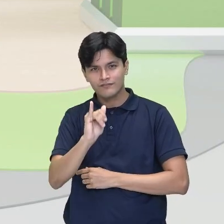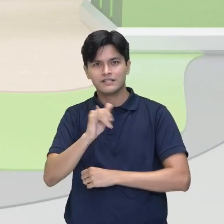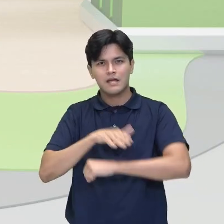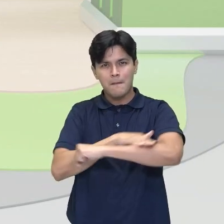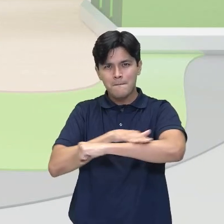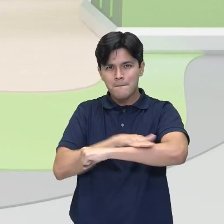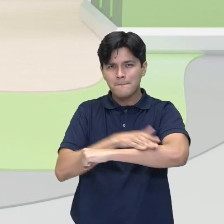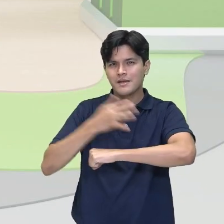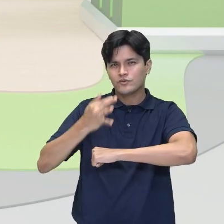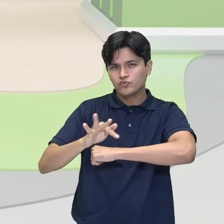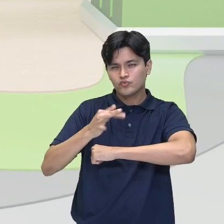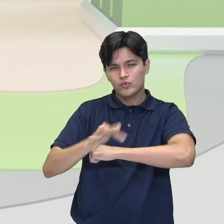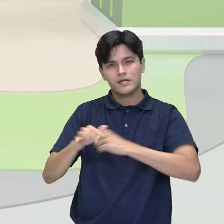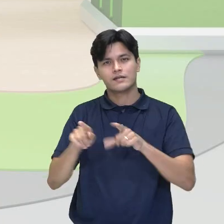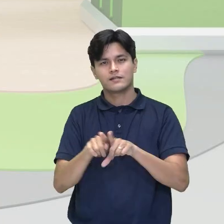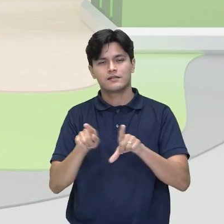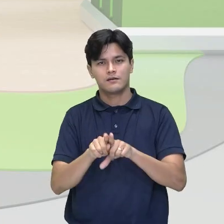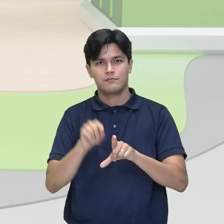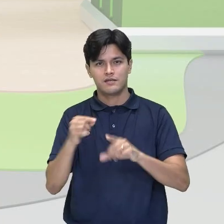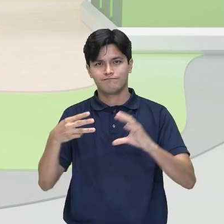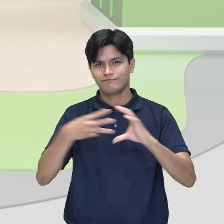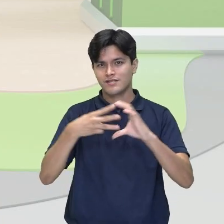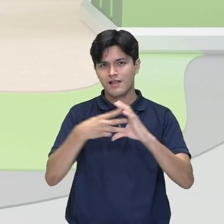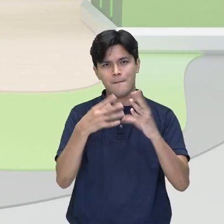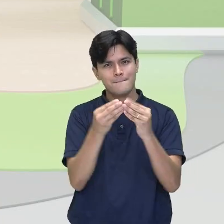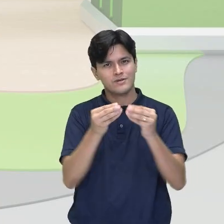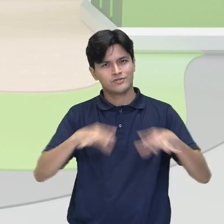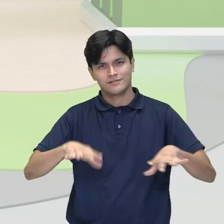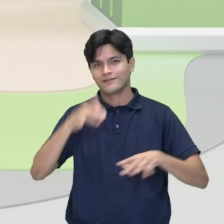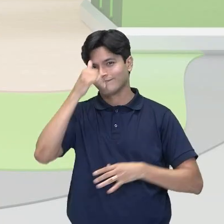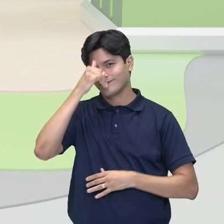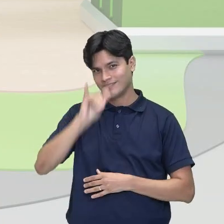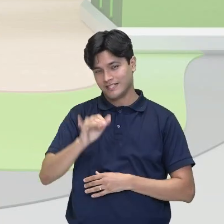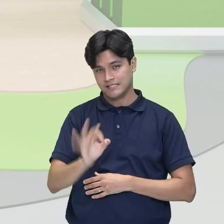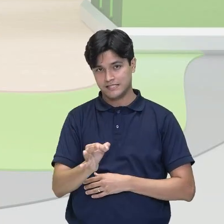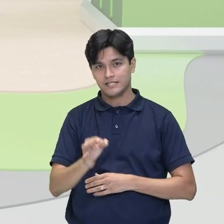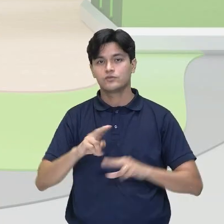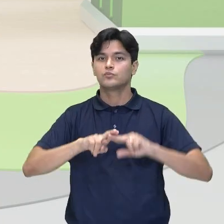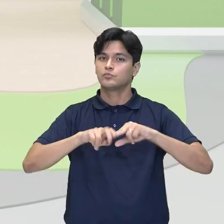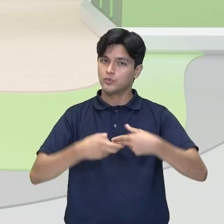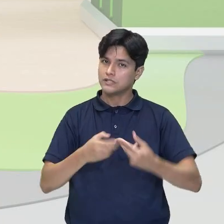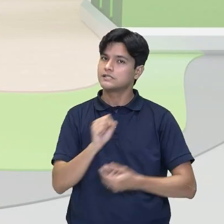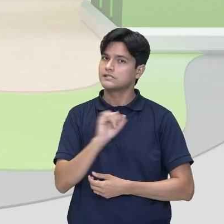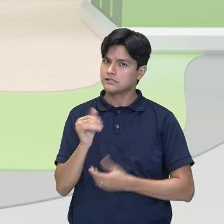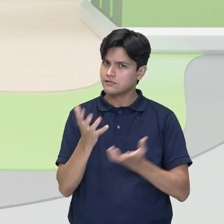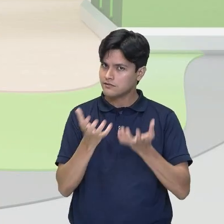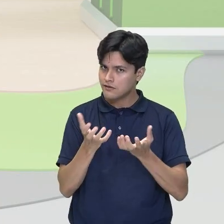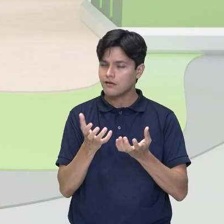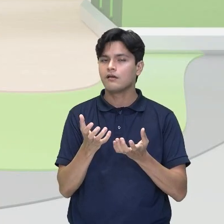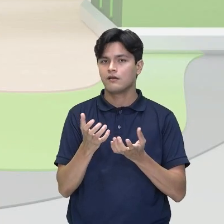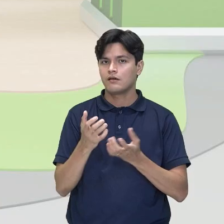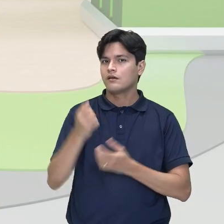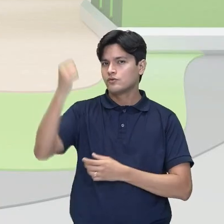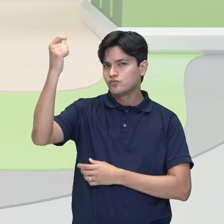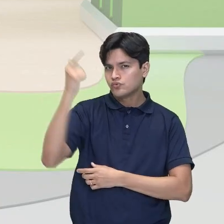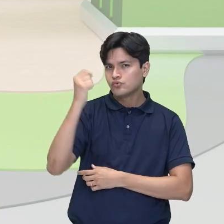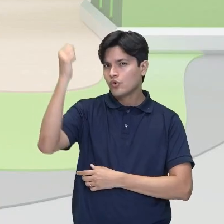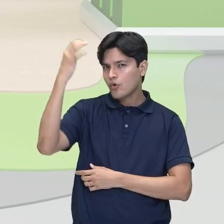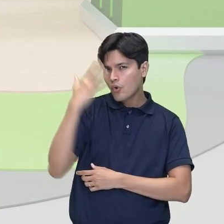as suas células. Por isso que, se você precisa estar ao sol, né, porque